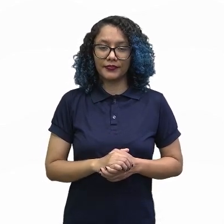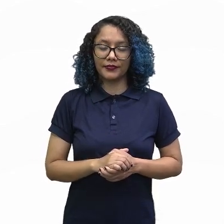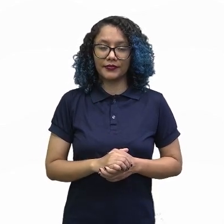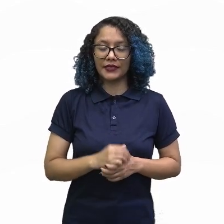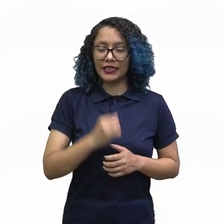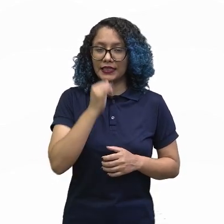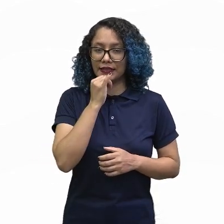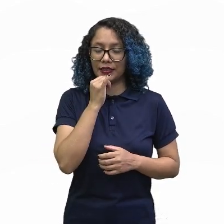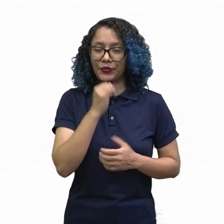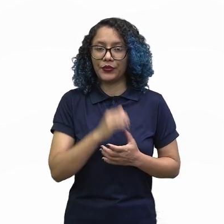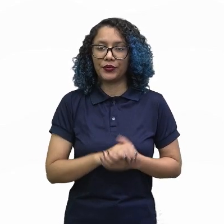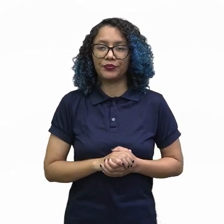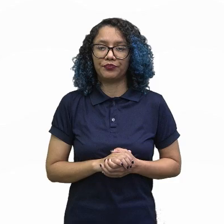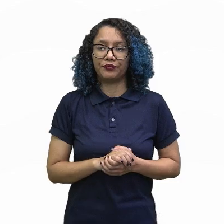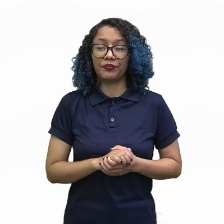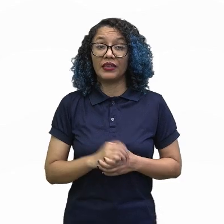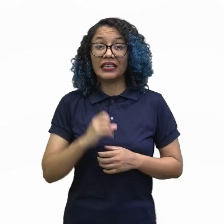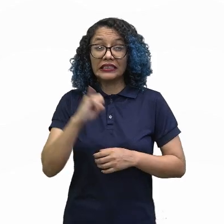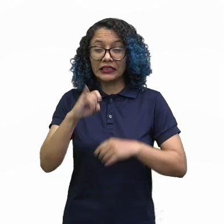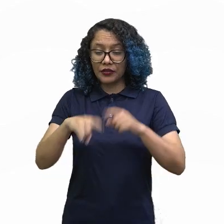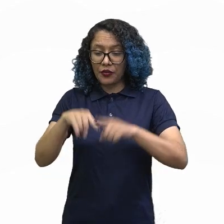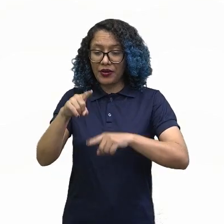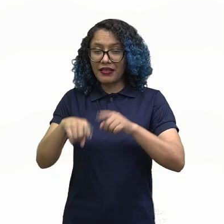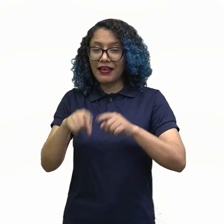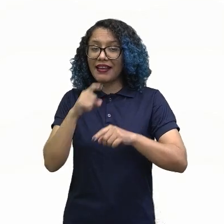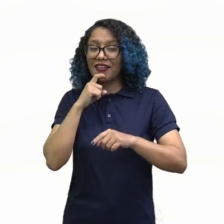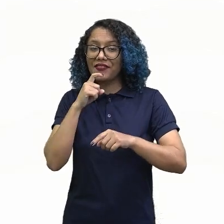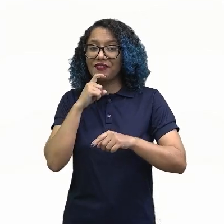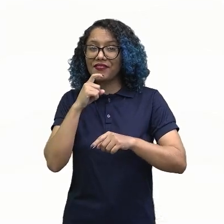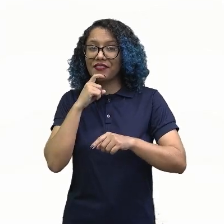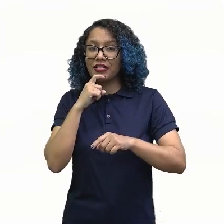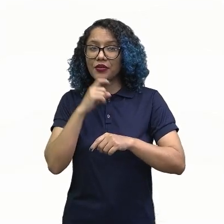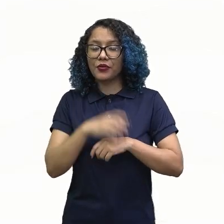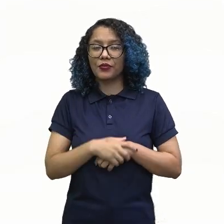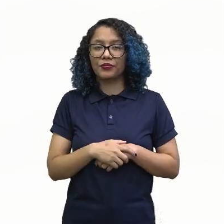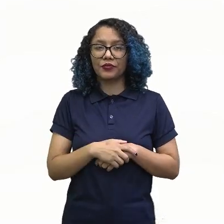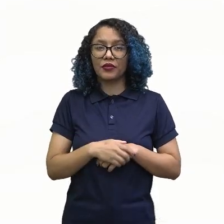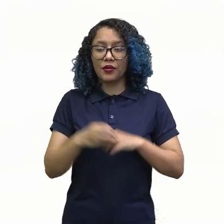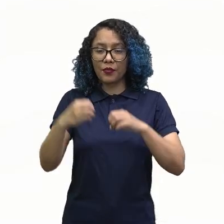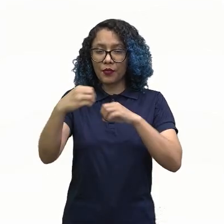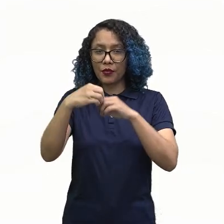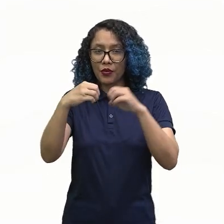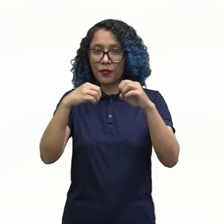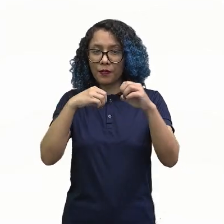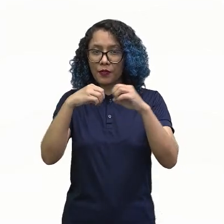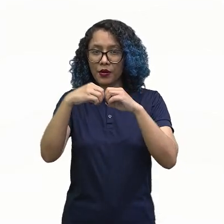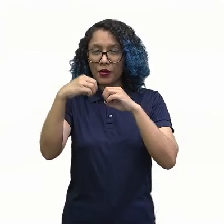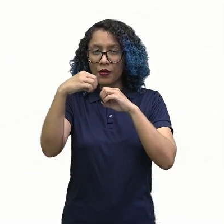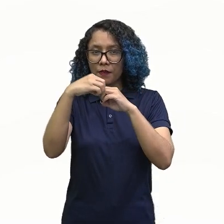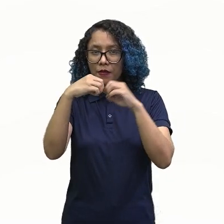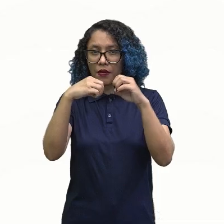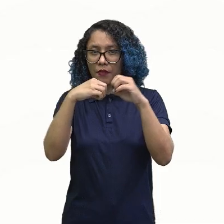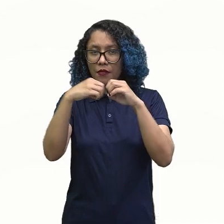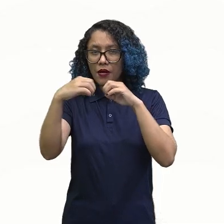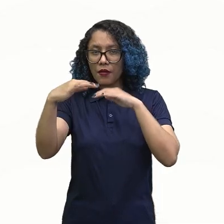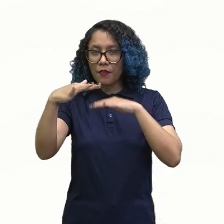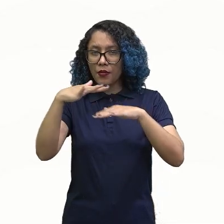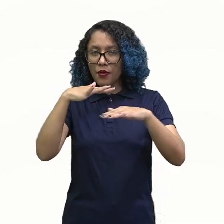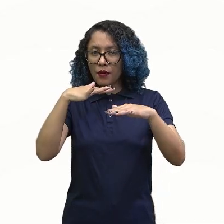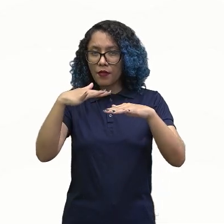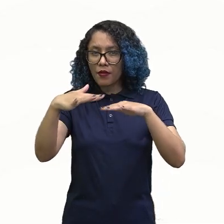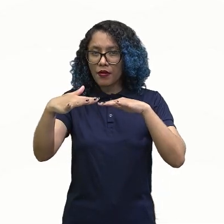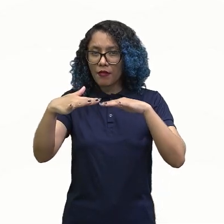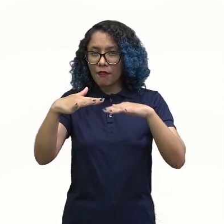tenho num corpo frio, as moléculas se movem numa velocidade menor. Ou seja,